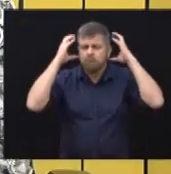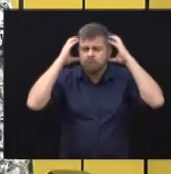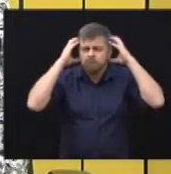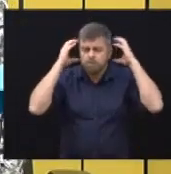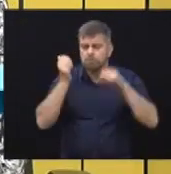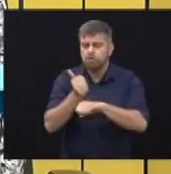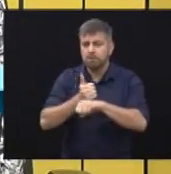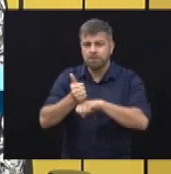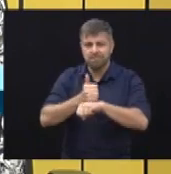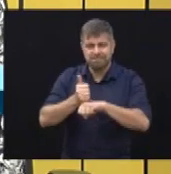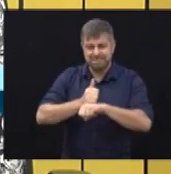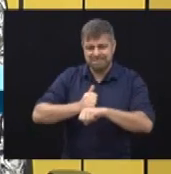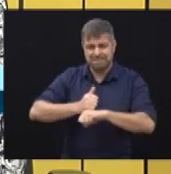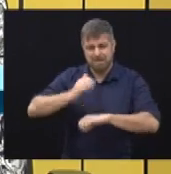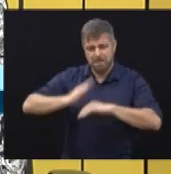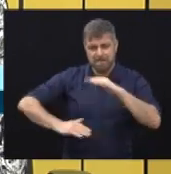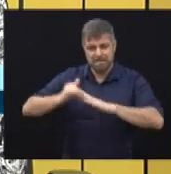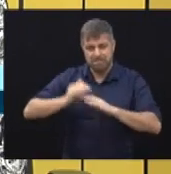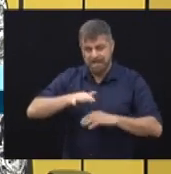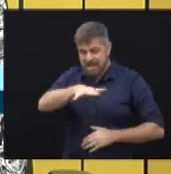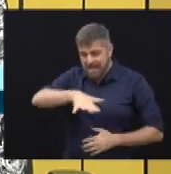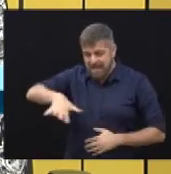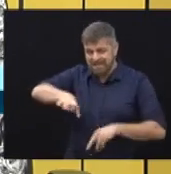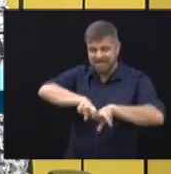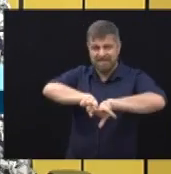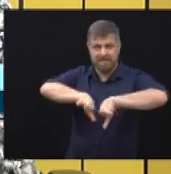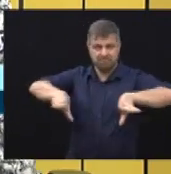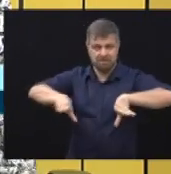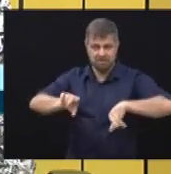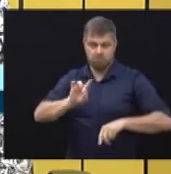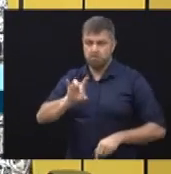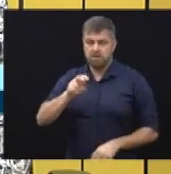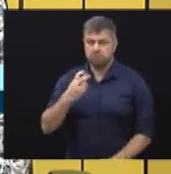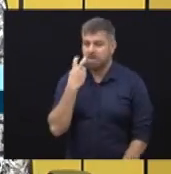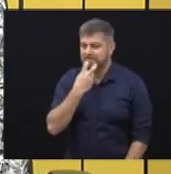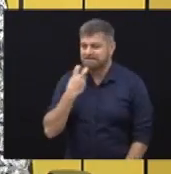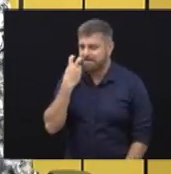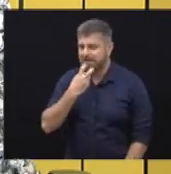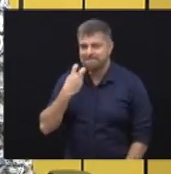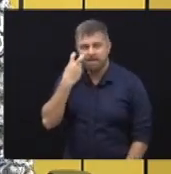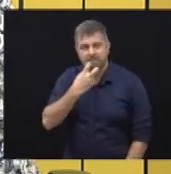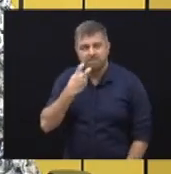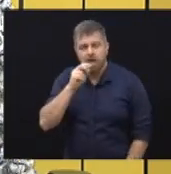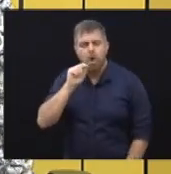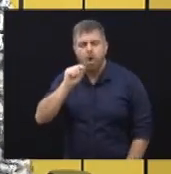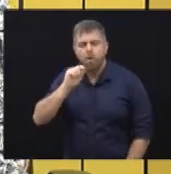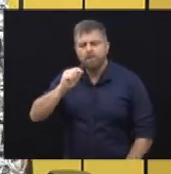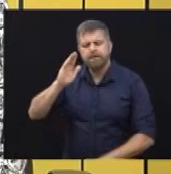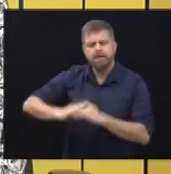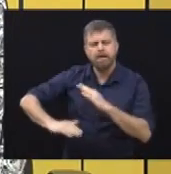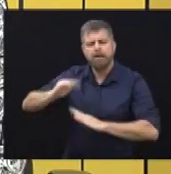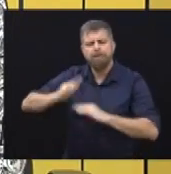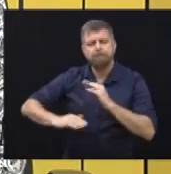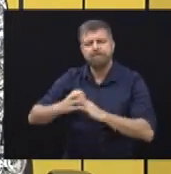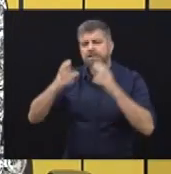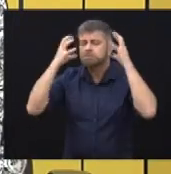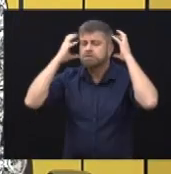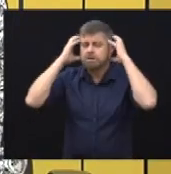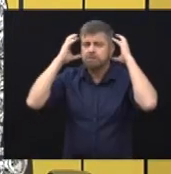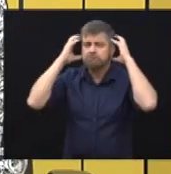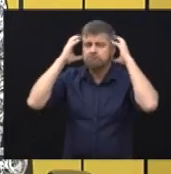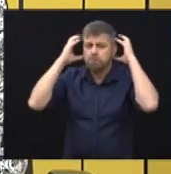Um fonoaudiólogo atua em muito mais áreas do que somente nos problemas da fala. O que faz exatamente uma pessoa que